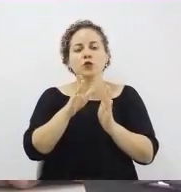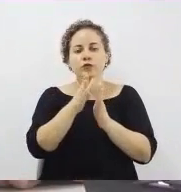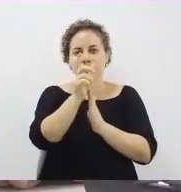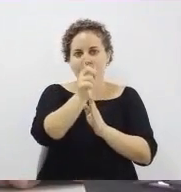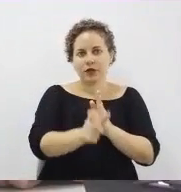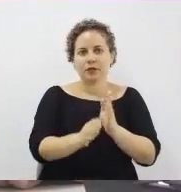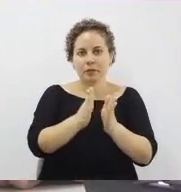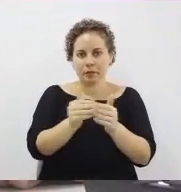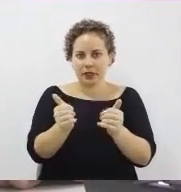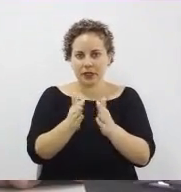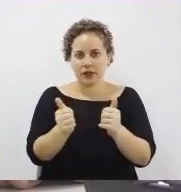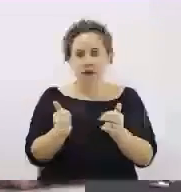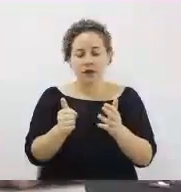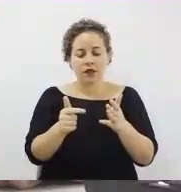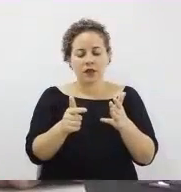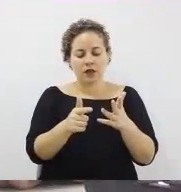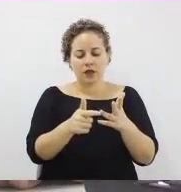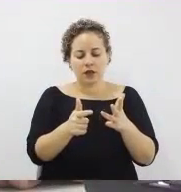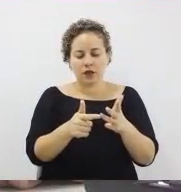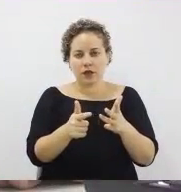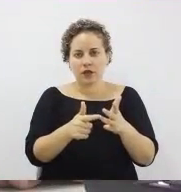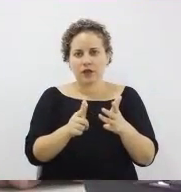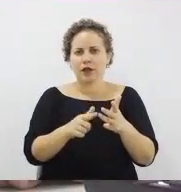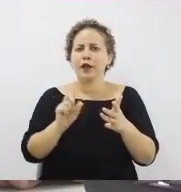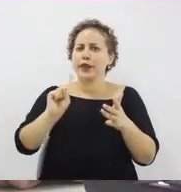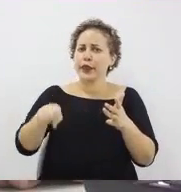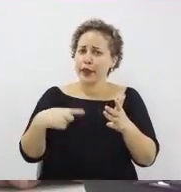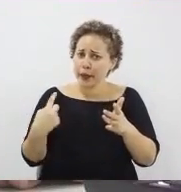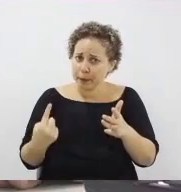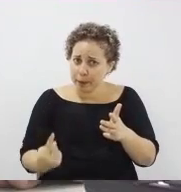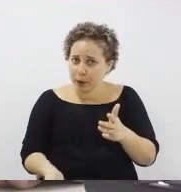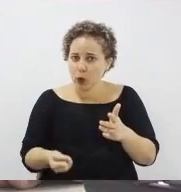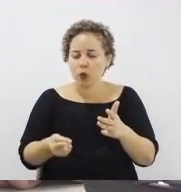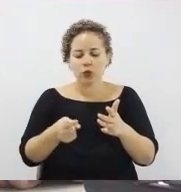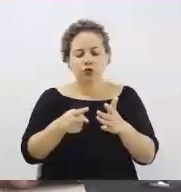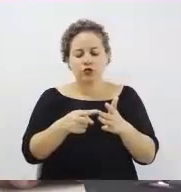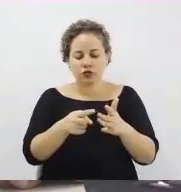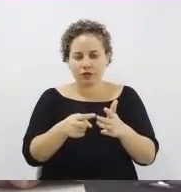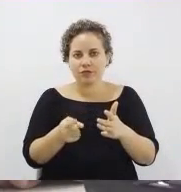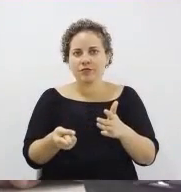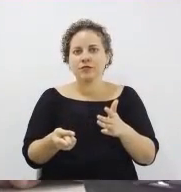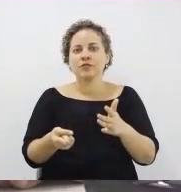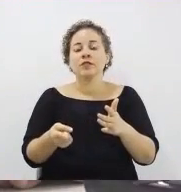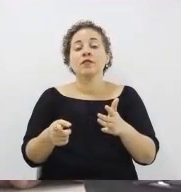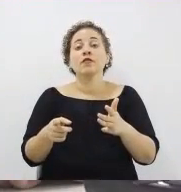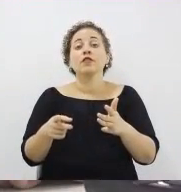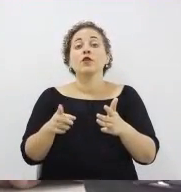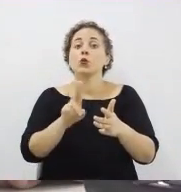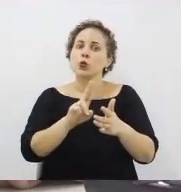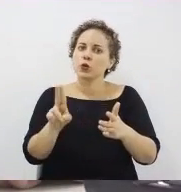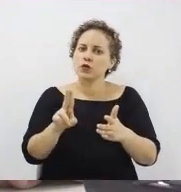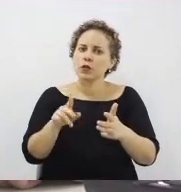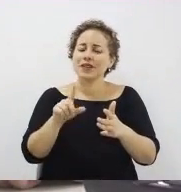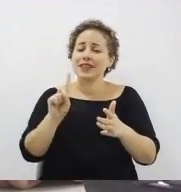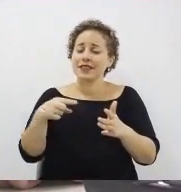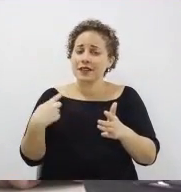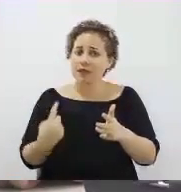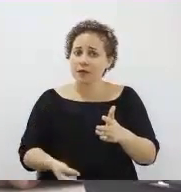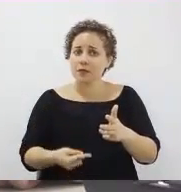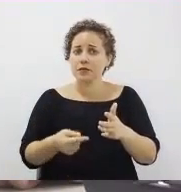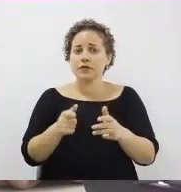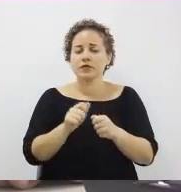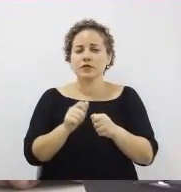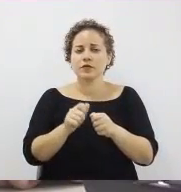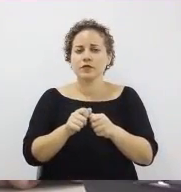solicitou. Por último, temos os elementos de pós-transação. Como o próprio nome já diz, são elementos do